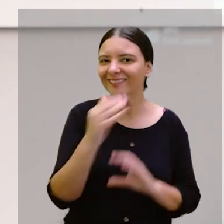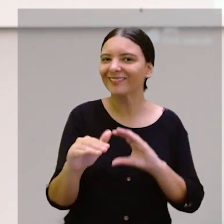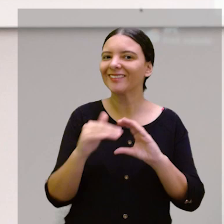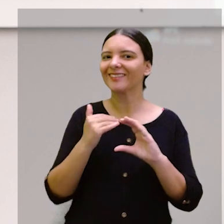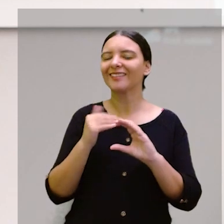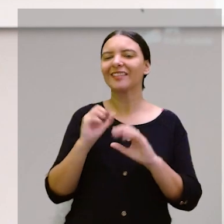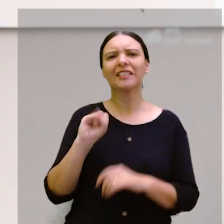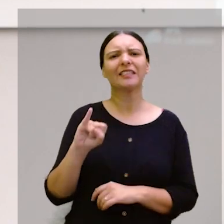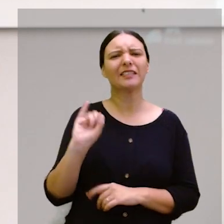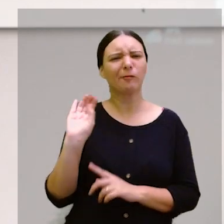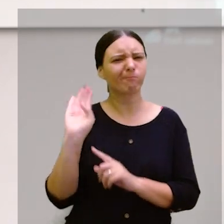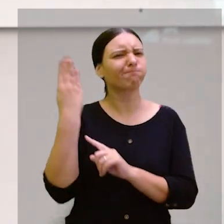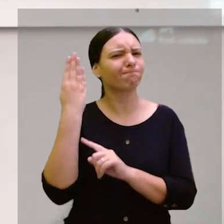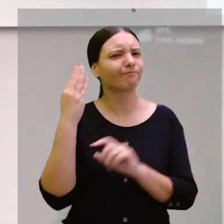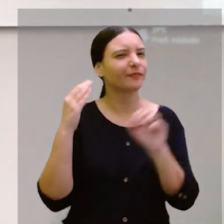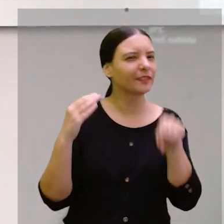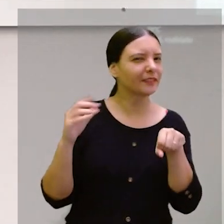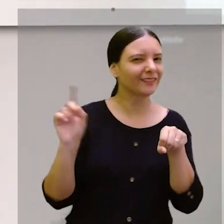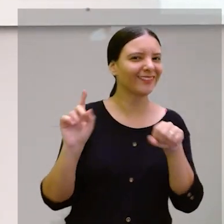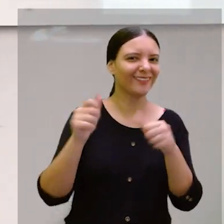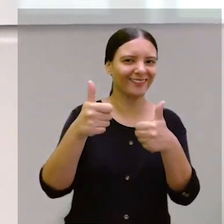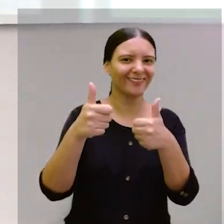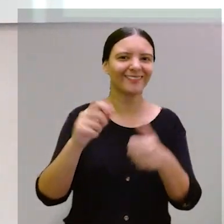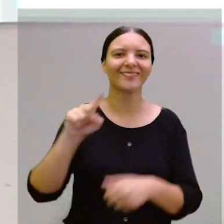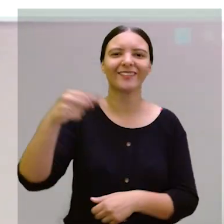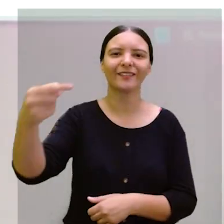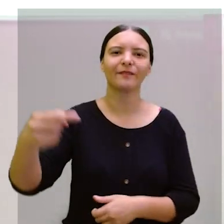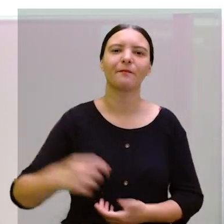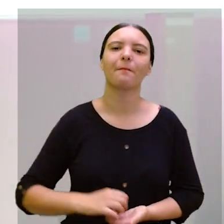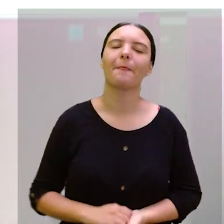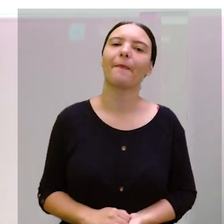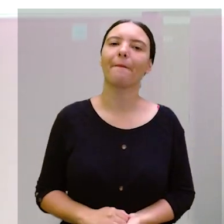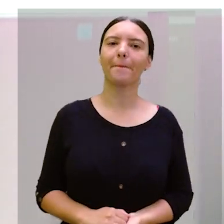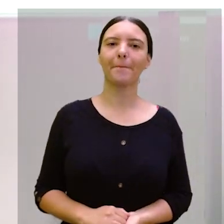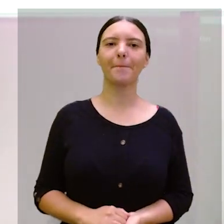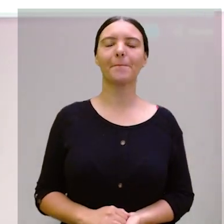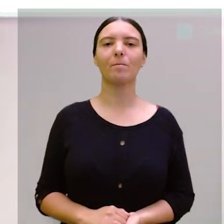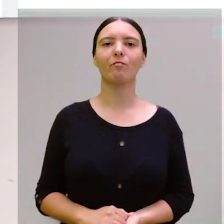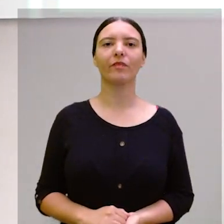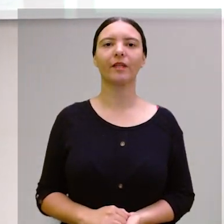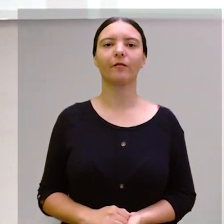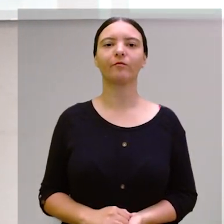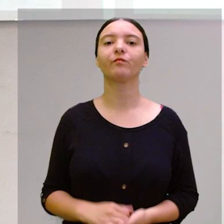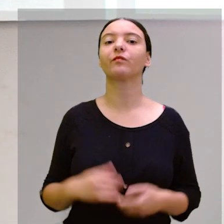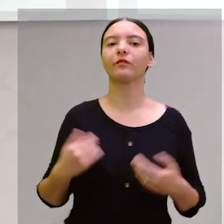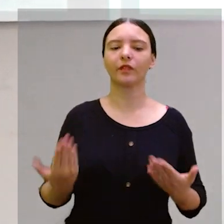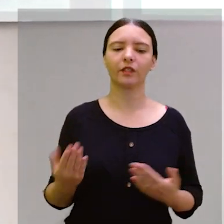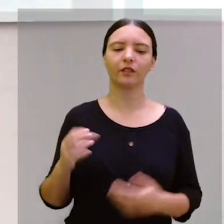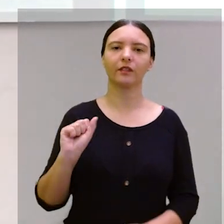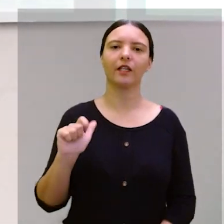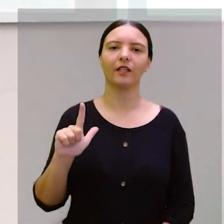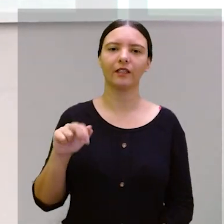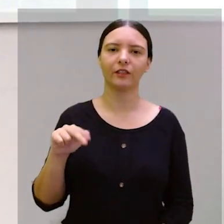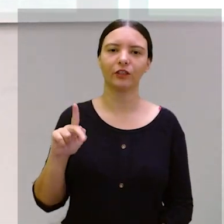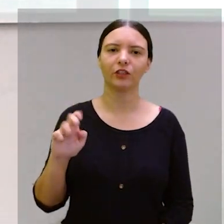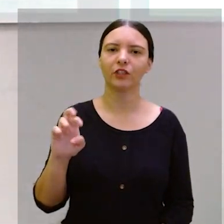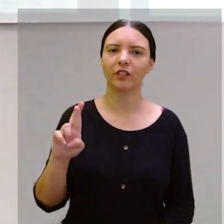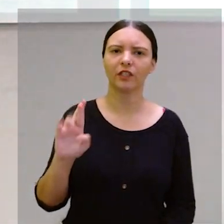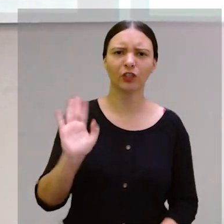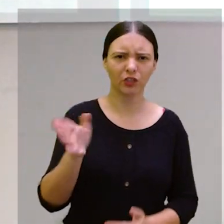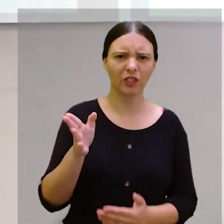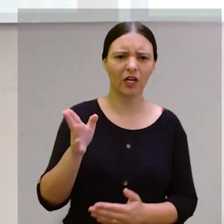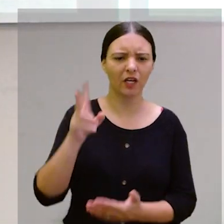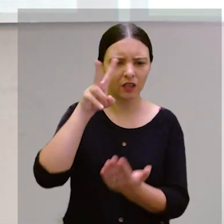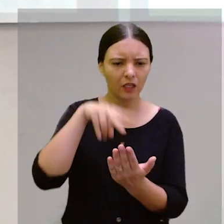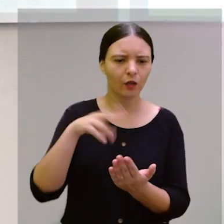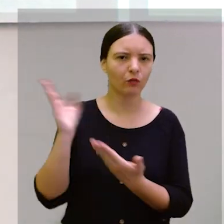Bentinho traiu o Capitu ou não, tá bom? Próximo, por favor, Letícia. Bom, Esse é o Salinger, que eu adoro. Quem já leu O Apanhador no